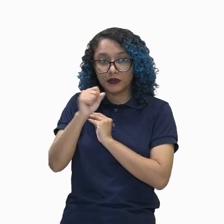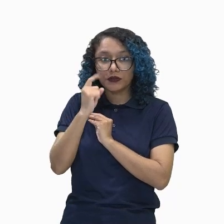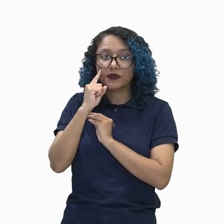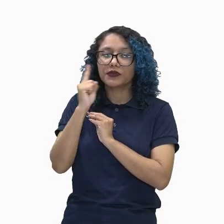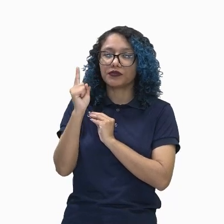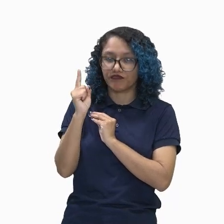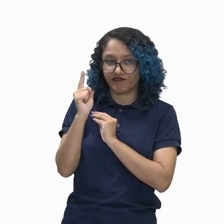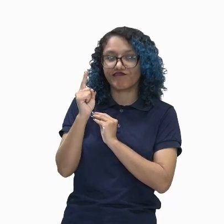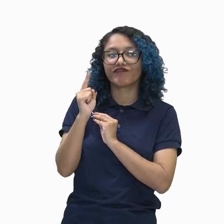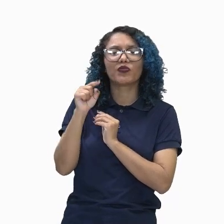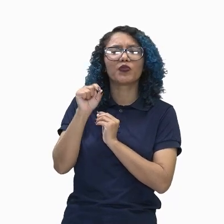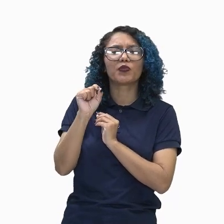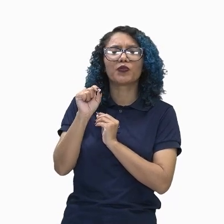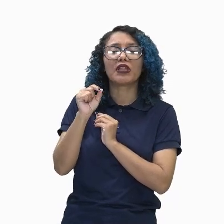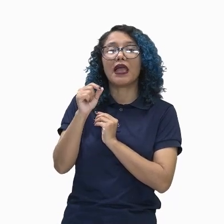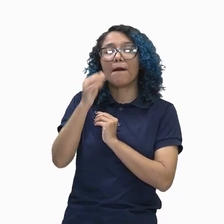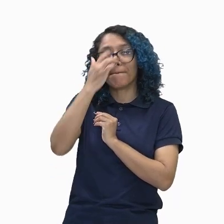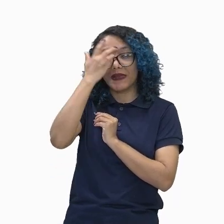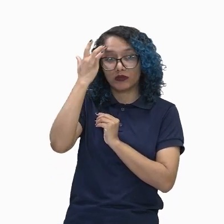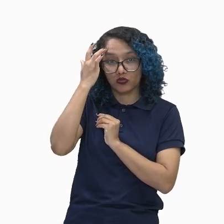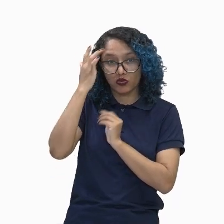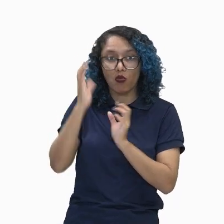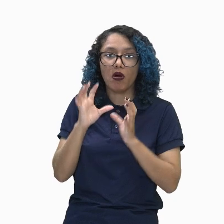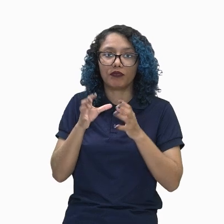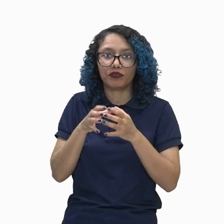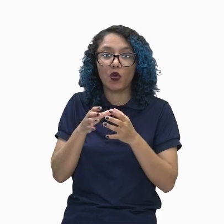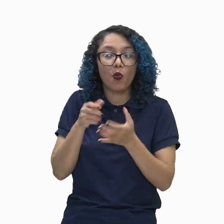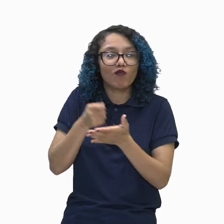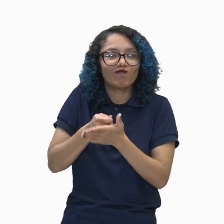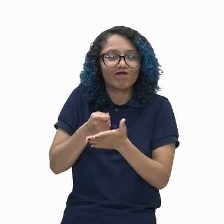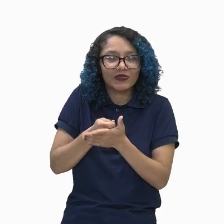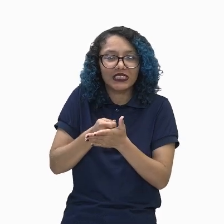que vão ser obrigadas a